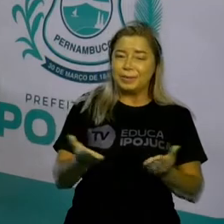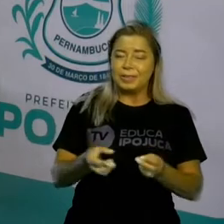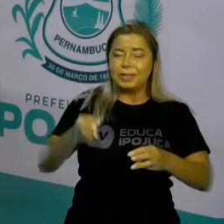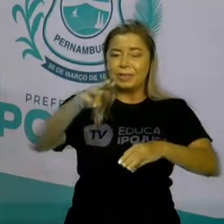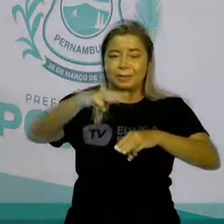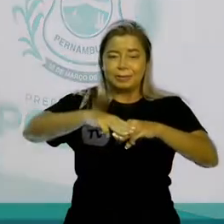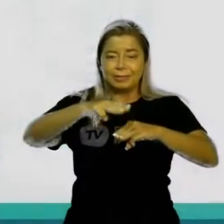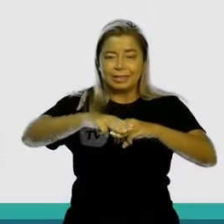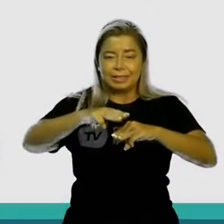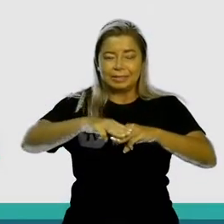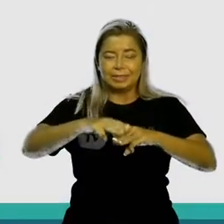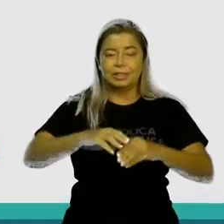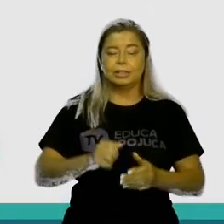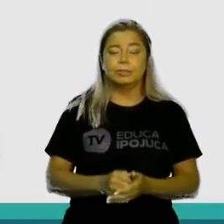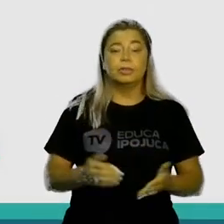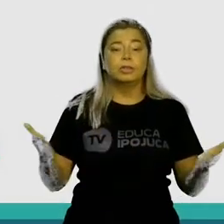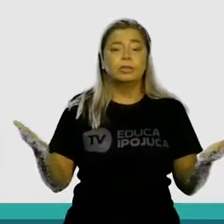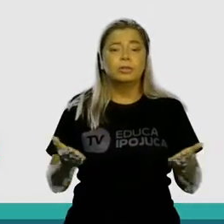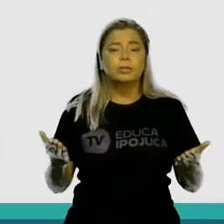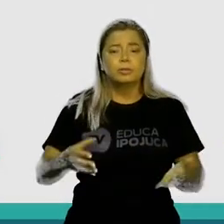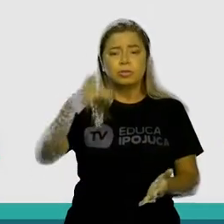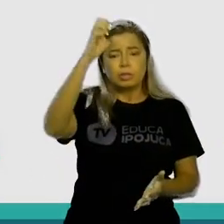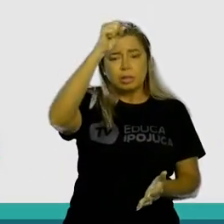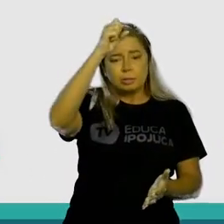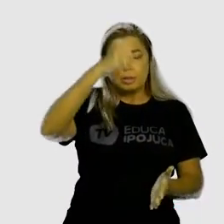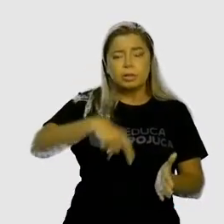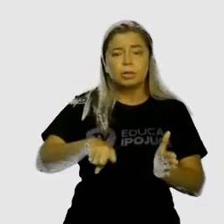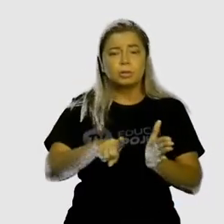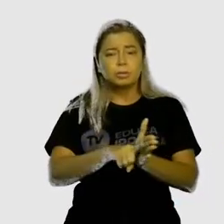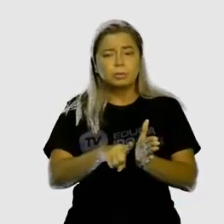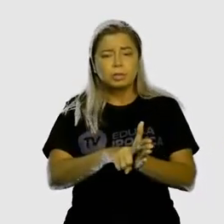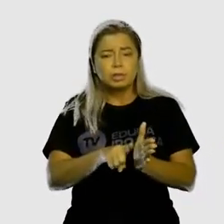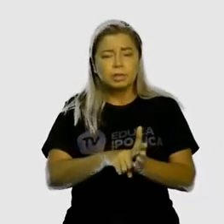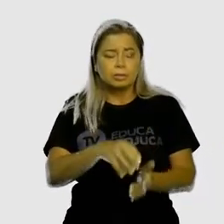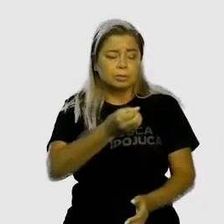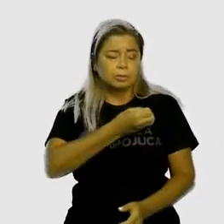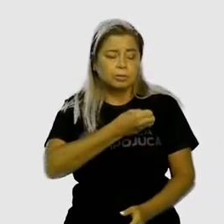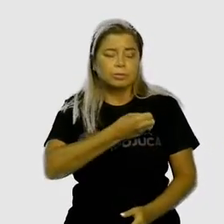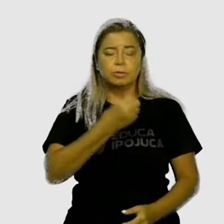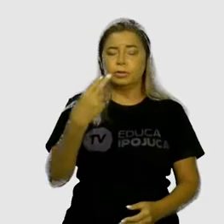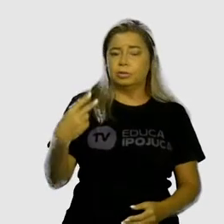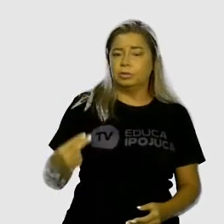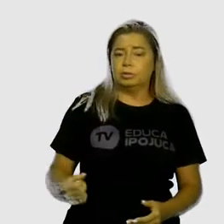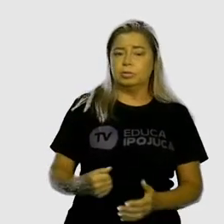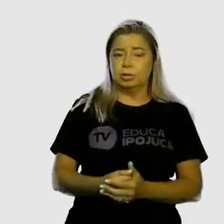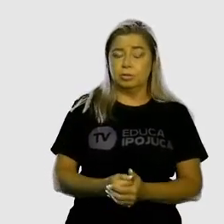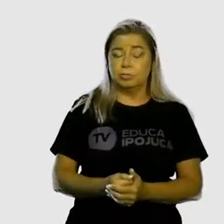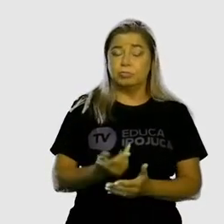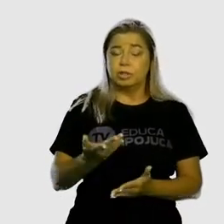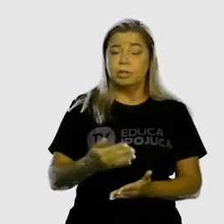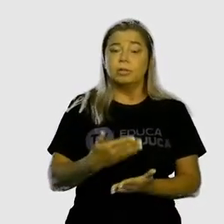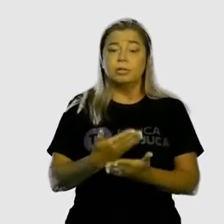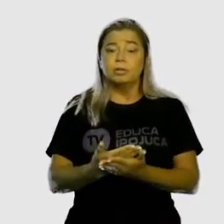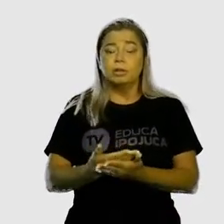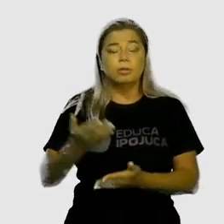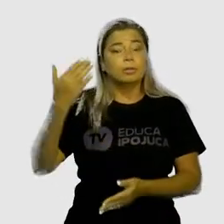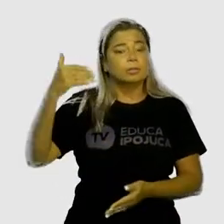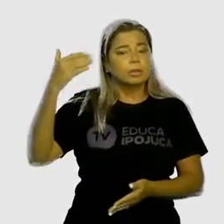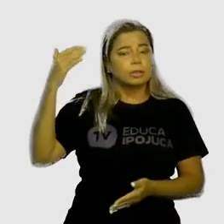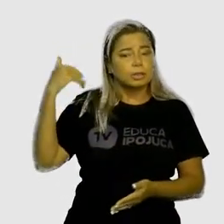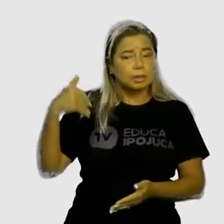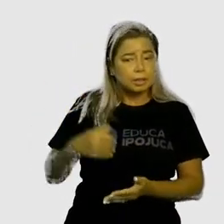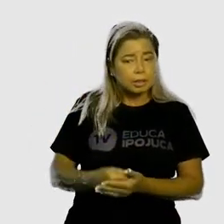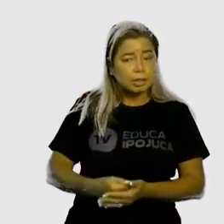sobre subtração dos números naturais. Pois é, na última aula nós somamos,